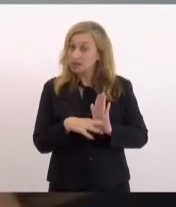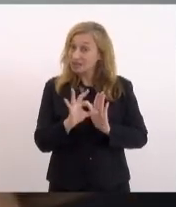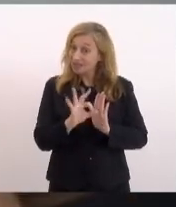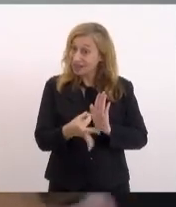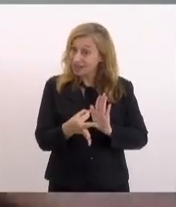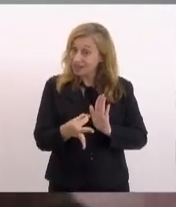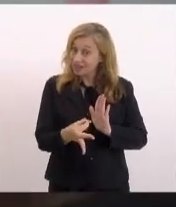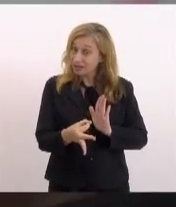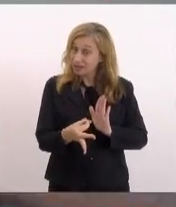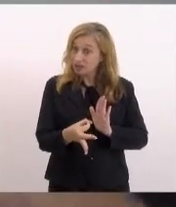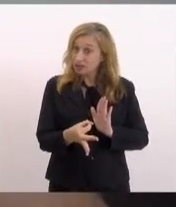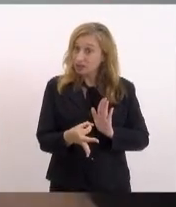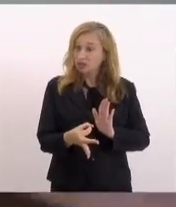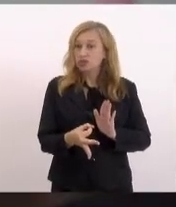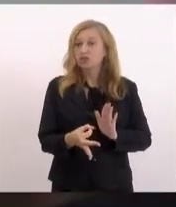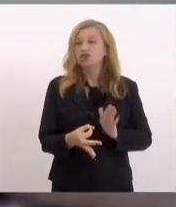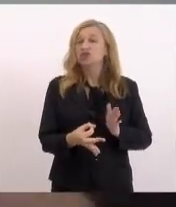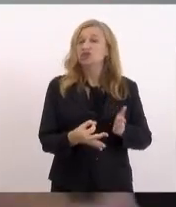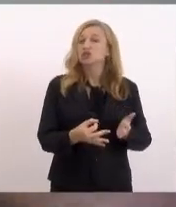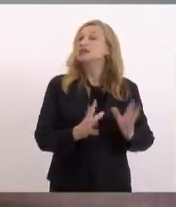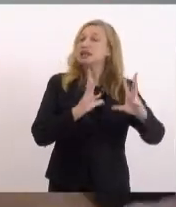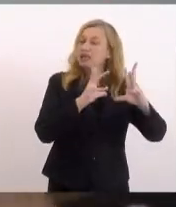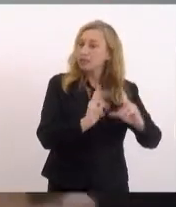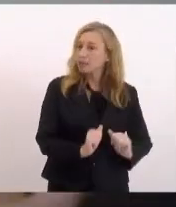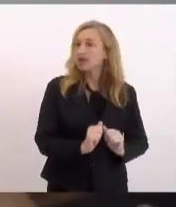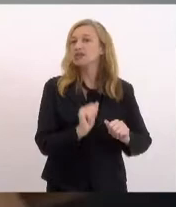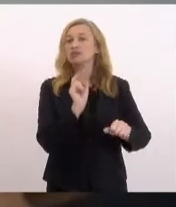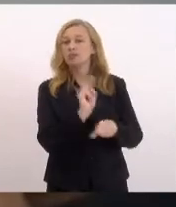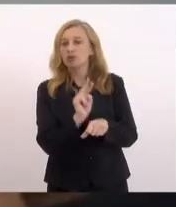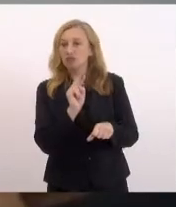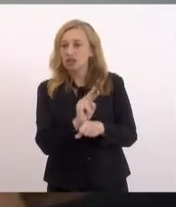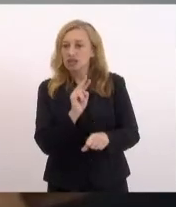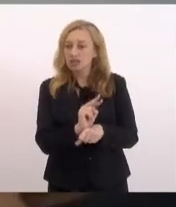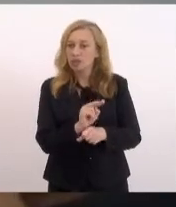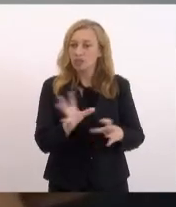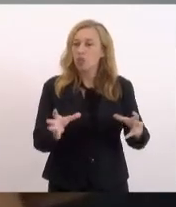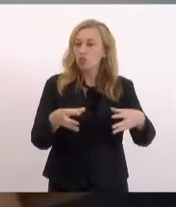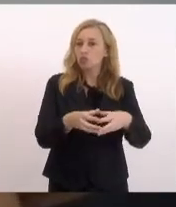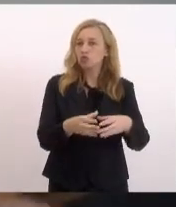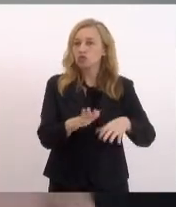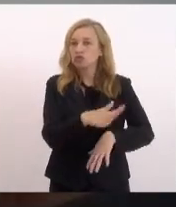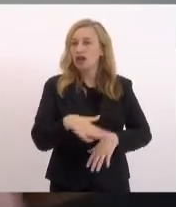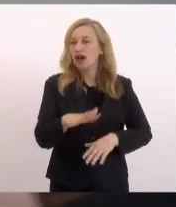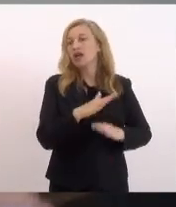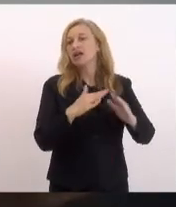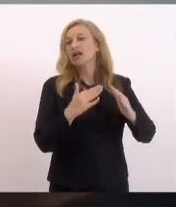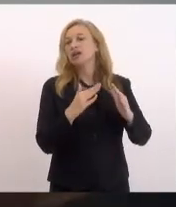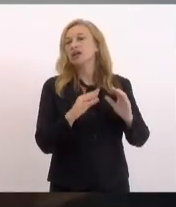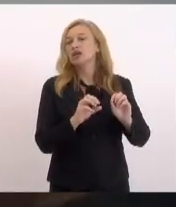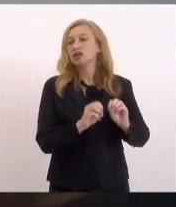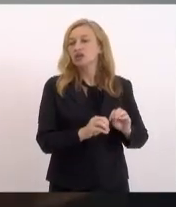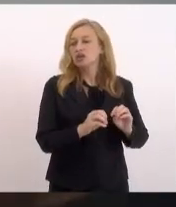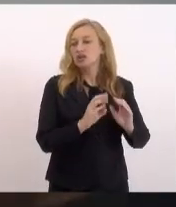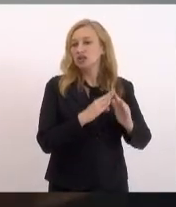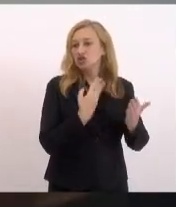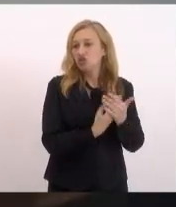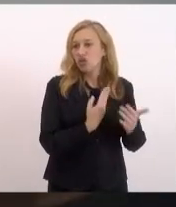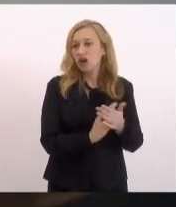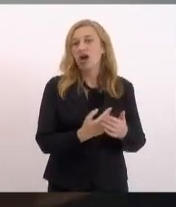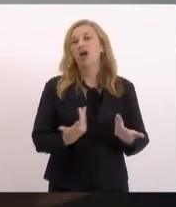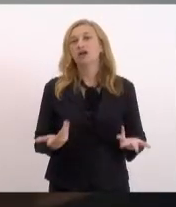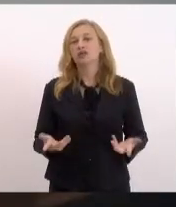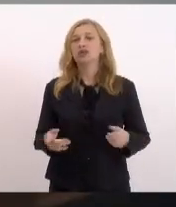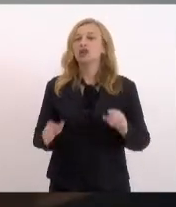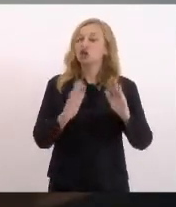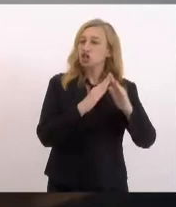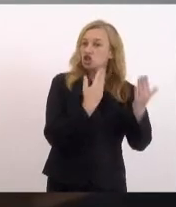os protocolos, né, de higienização, de sanitização, de proteção para o conjunto das comunidades escolares e, no caso das escolas, tanto para as